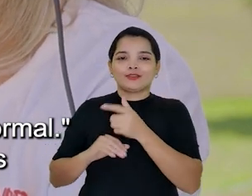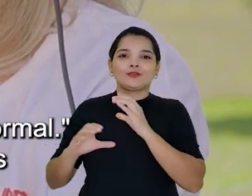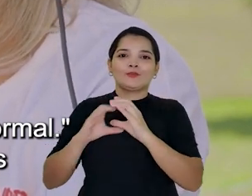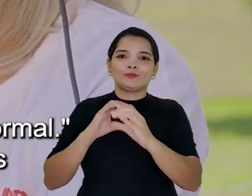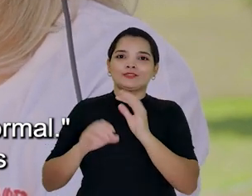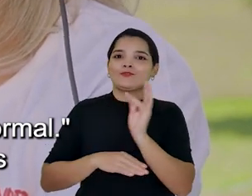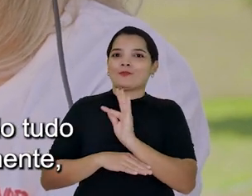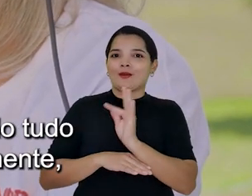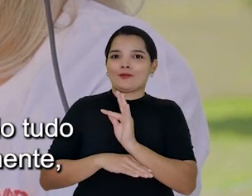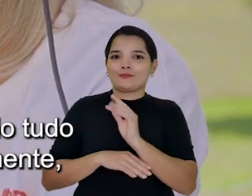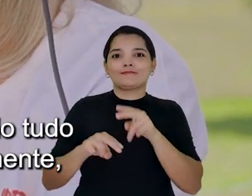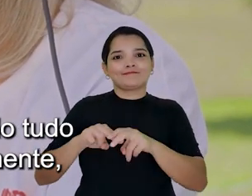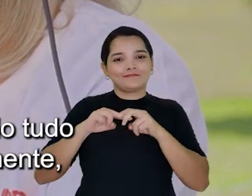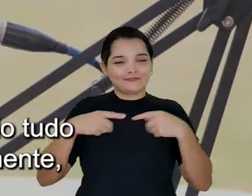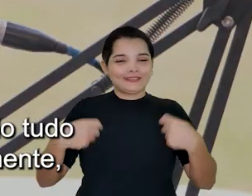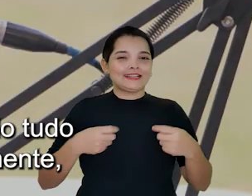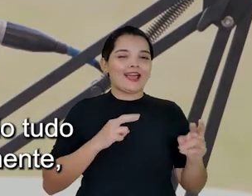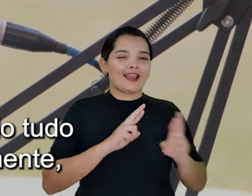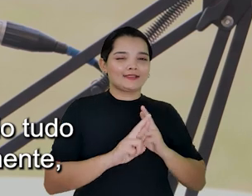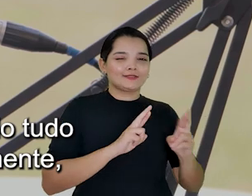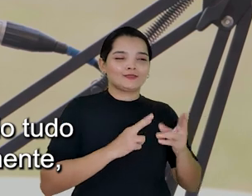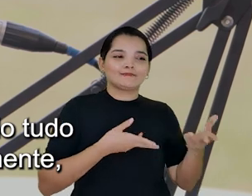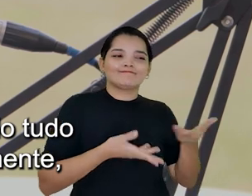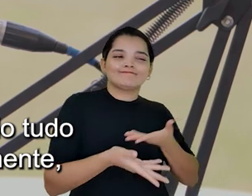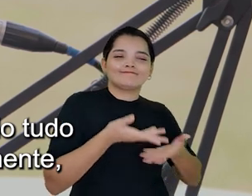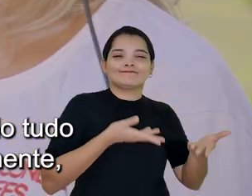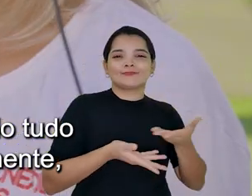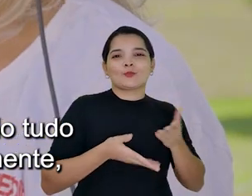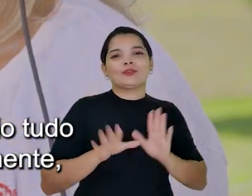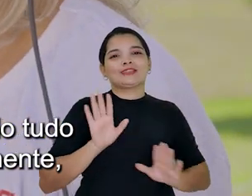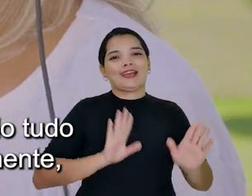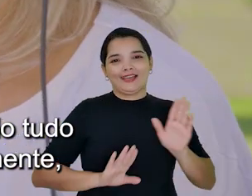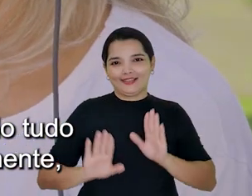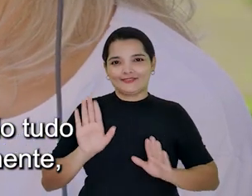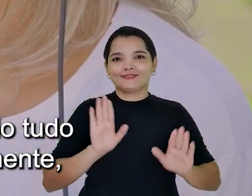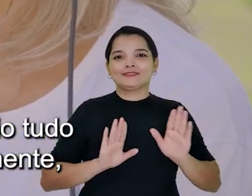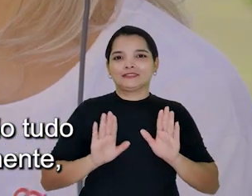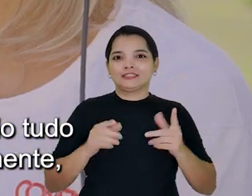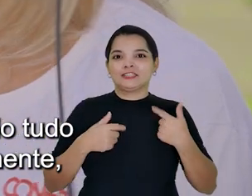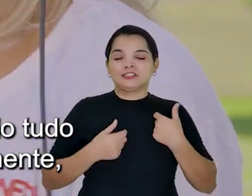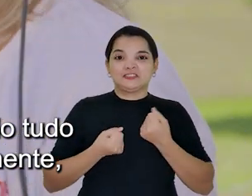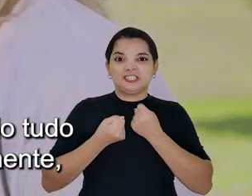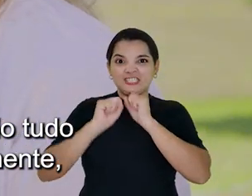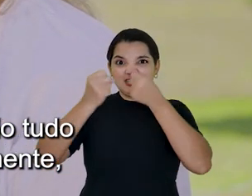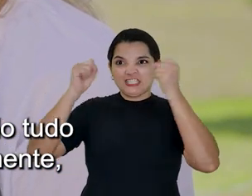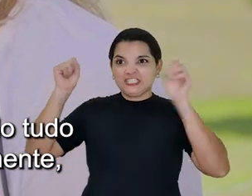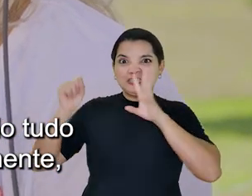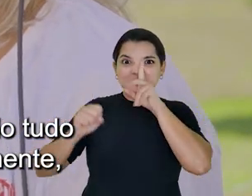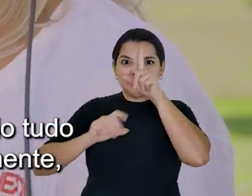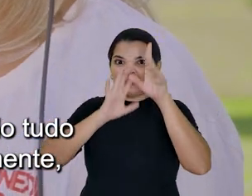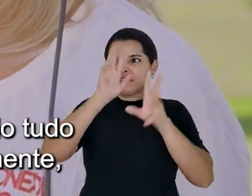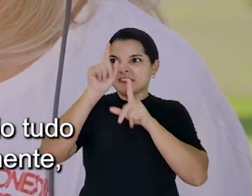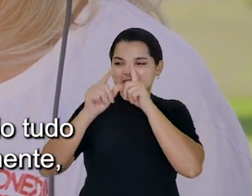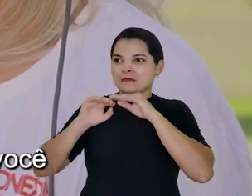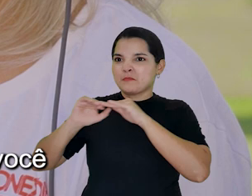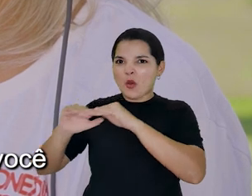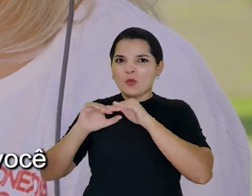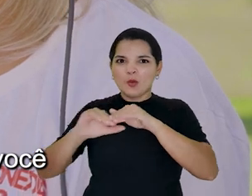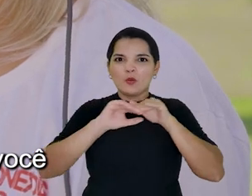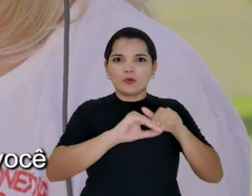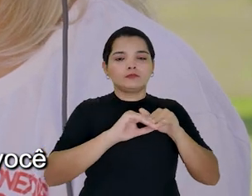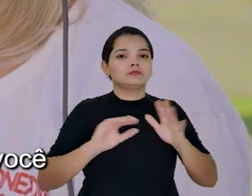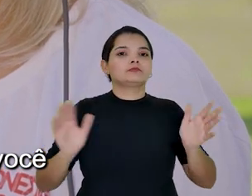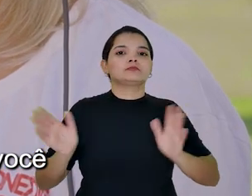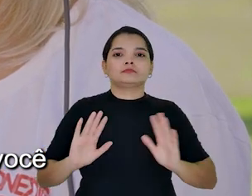usar cuidar das nossas relações Uhum Então não adianta sair eh soltando tudo para todo mundo sabe a gente precisa realmente